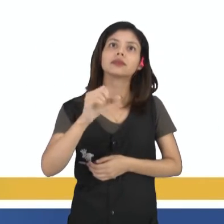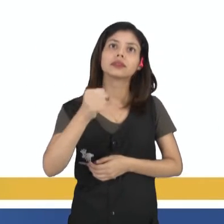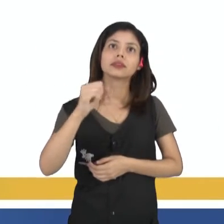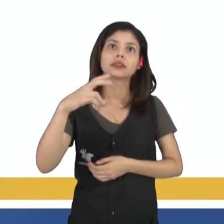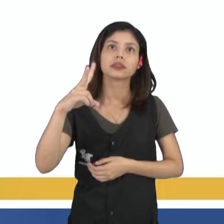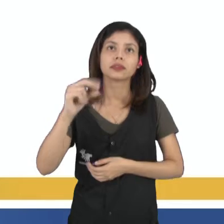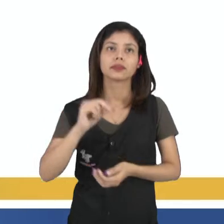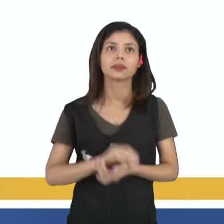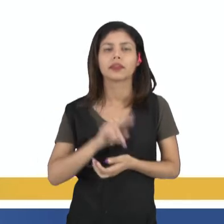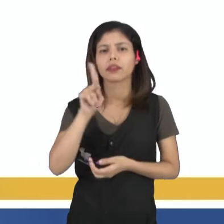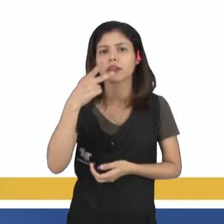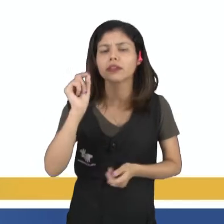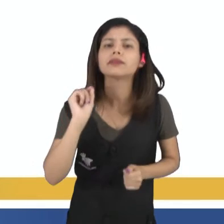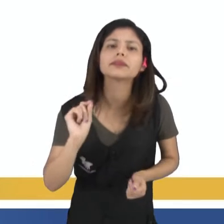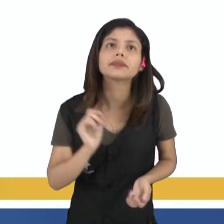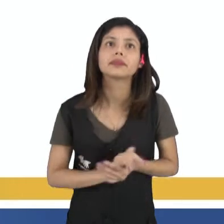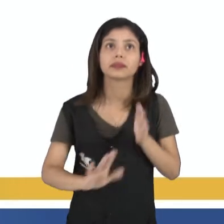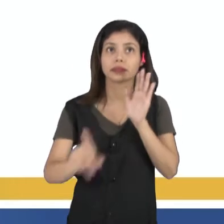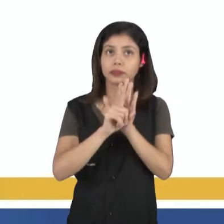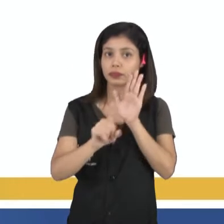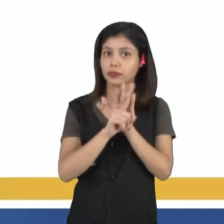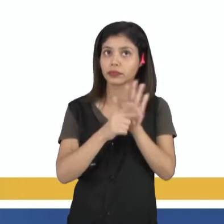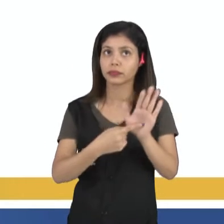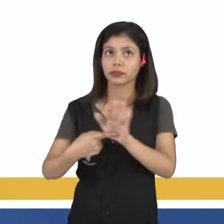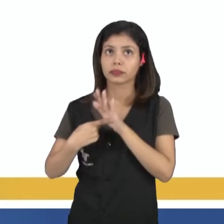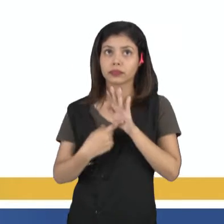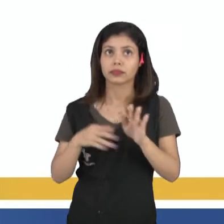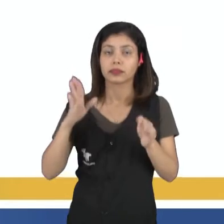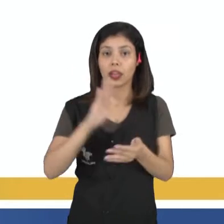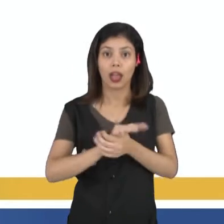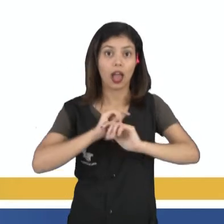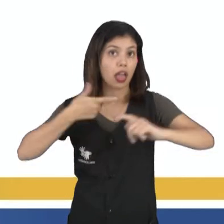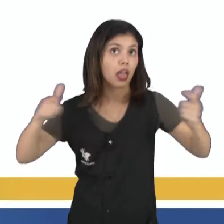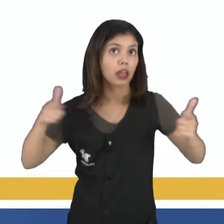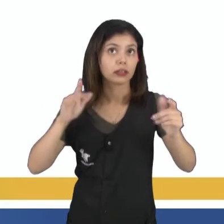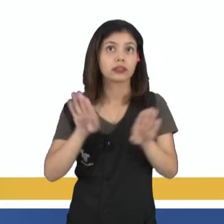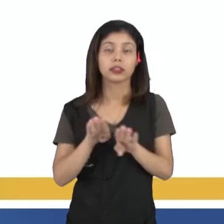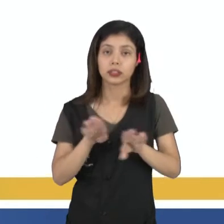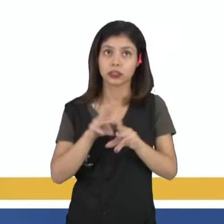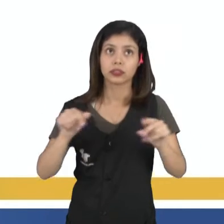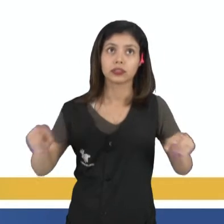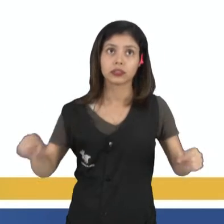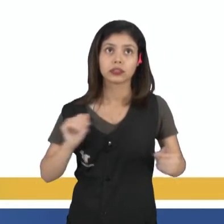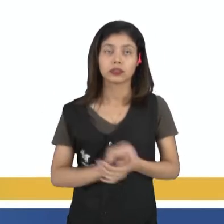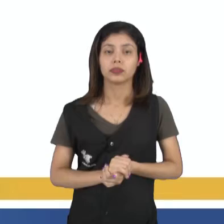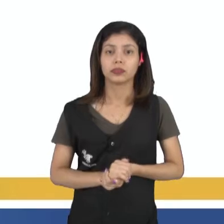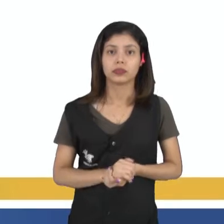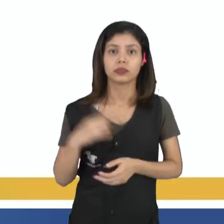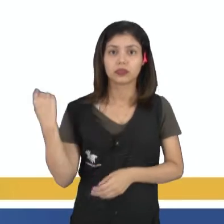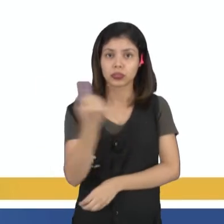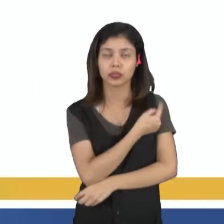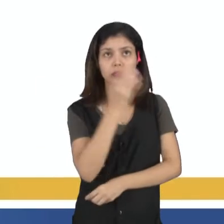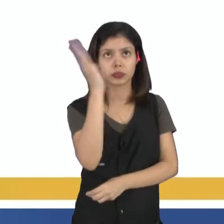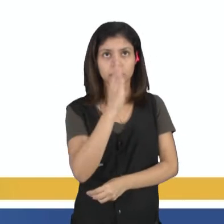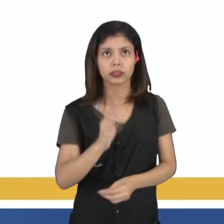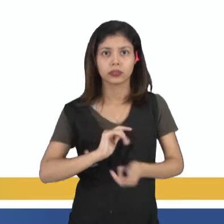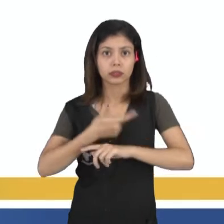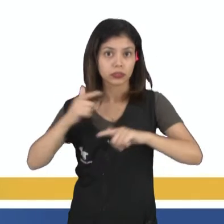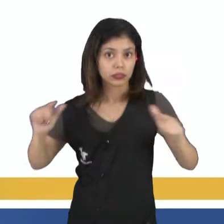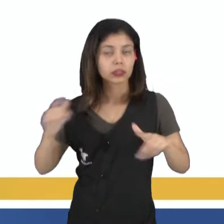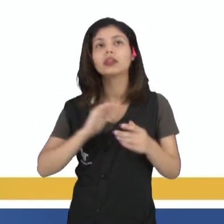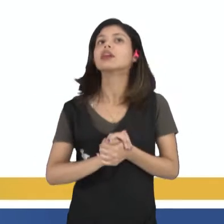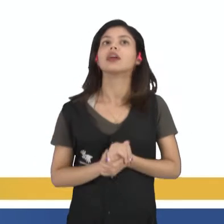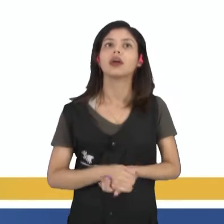que que essa lei diz pessoal essa lei estabelecia que apesar da imensidão do território né nosso nosso Brasil muito